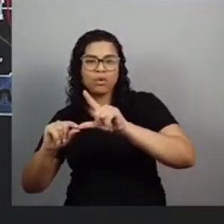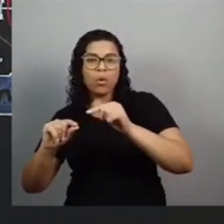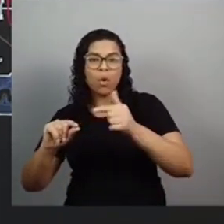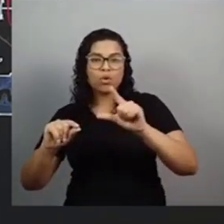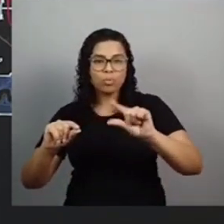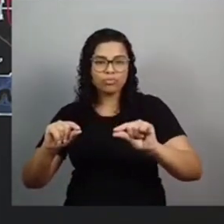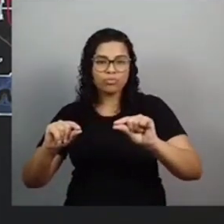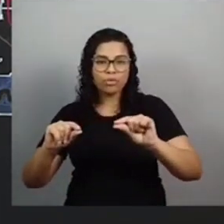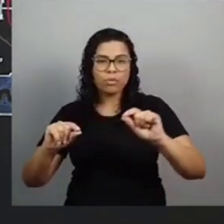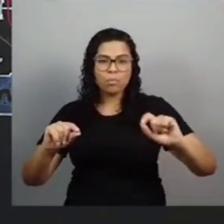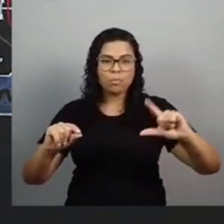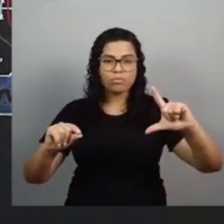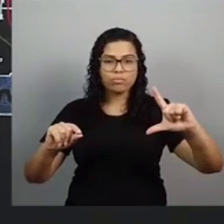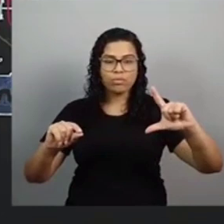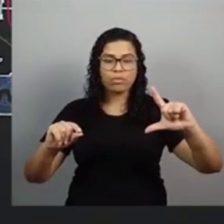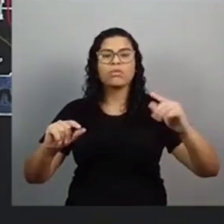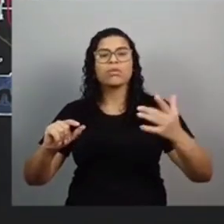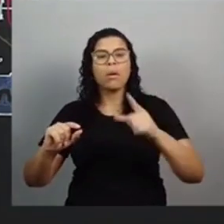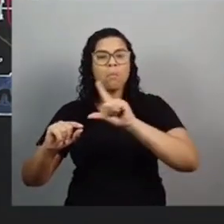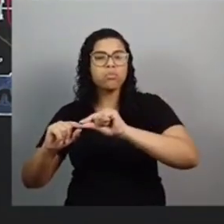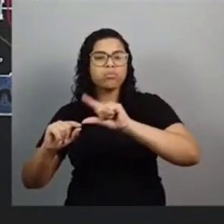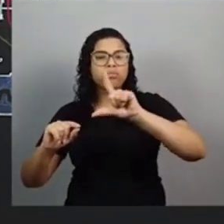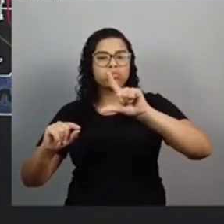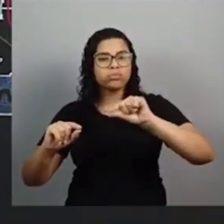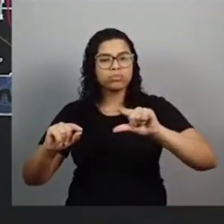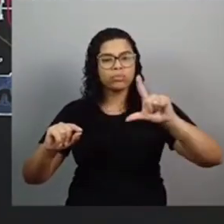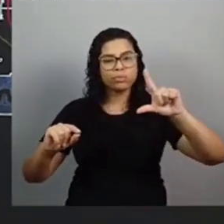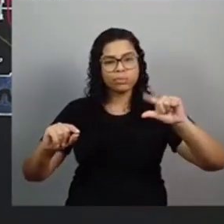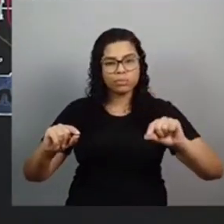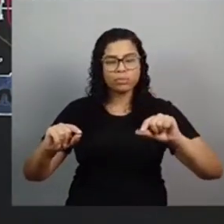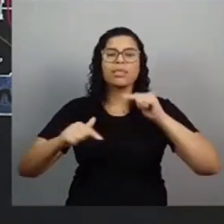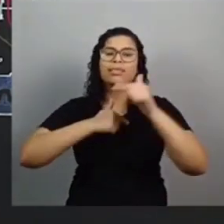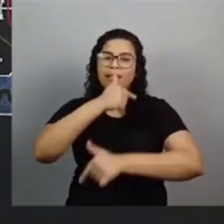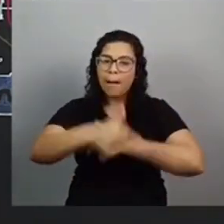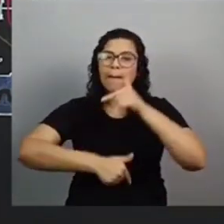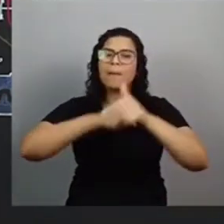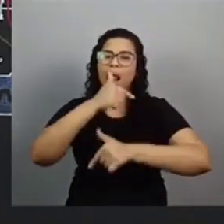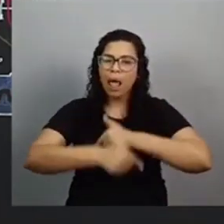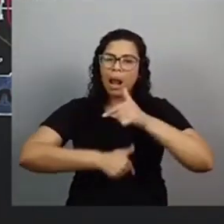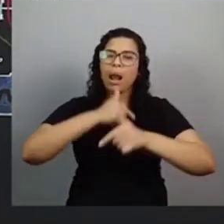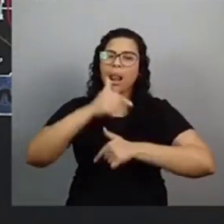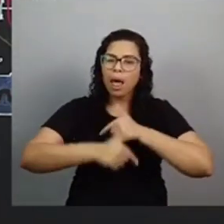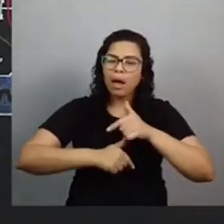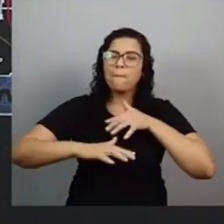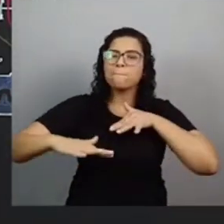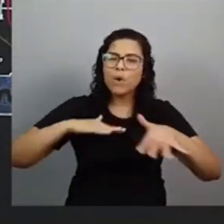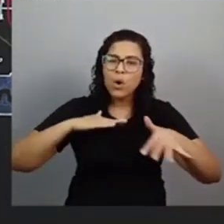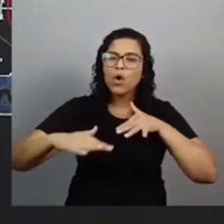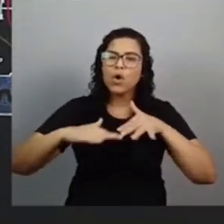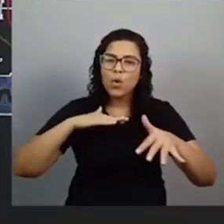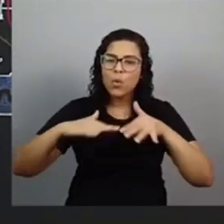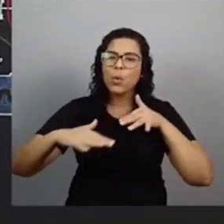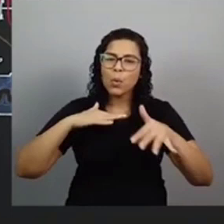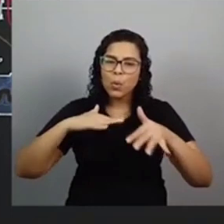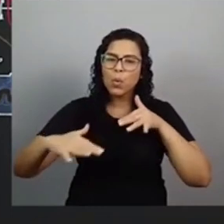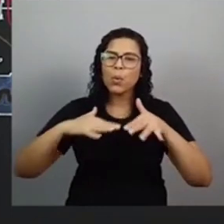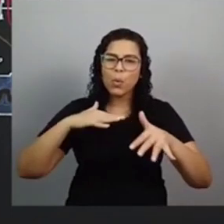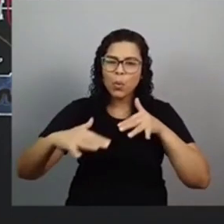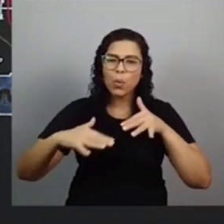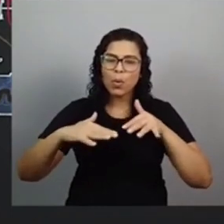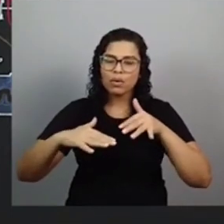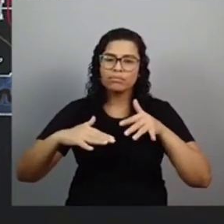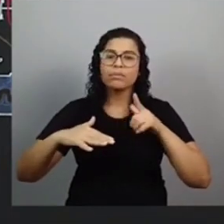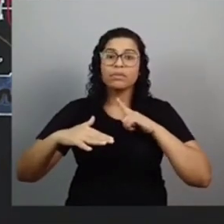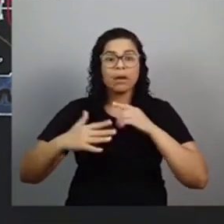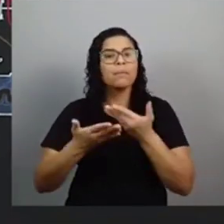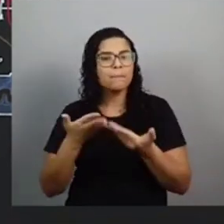e outro está em outra. E nessa brincadeira, eu tenho, trabalho, produção de movimento. Como eu comentei com você, tem bastante